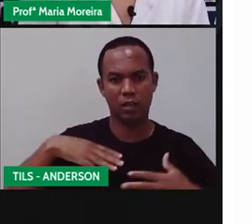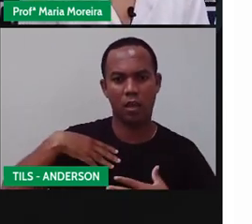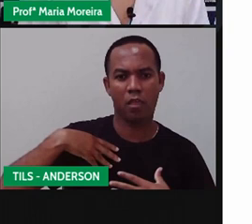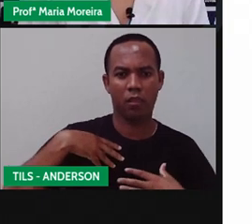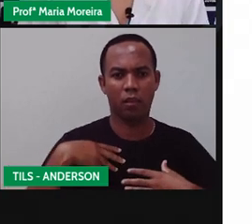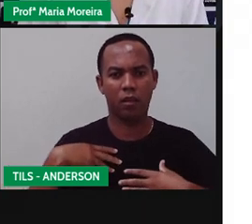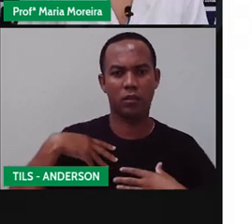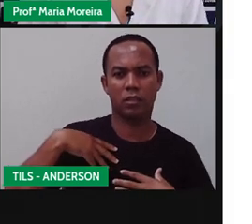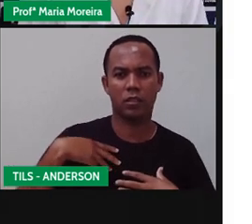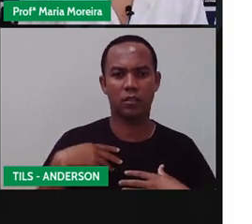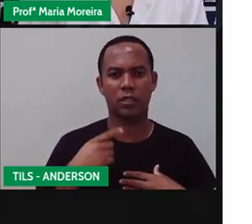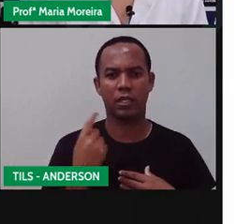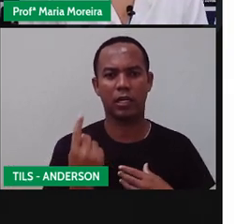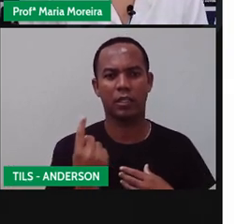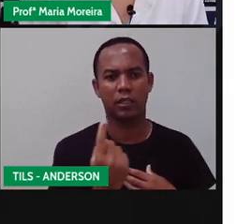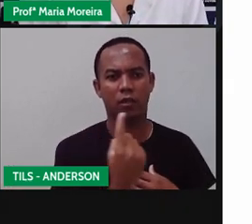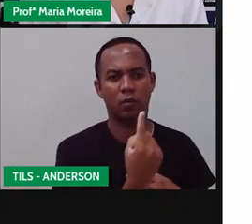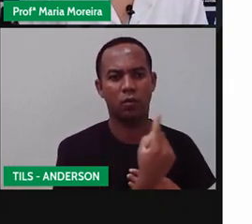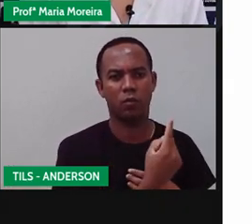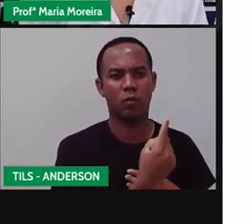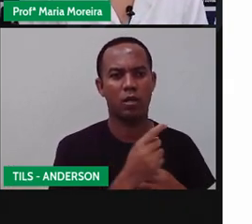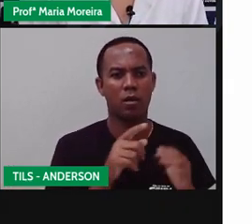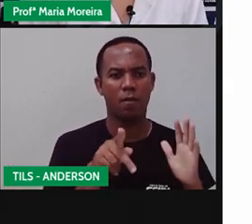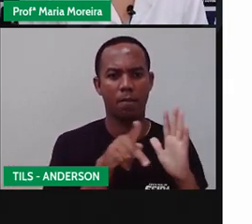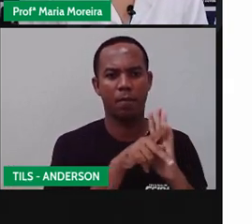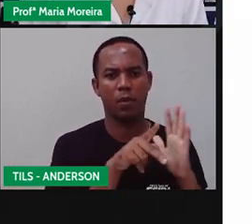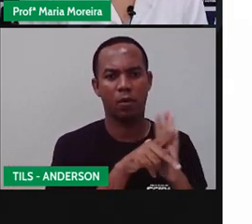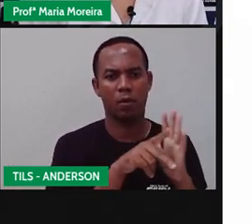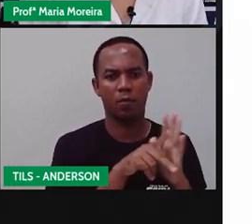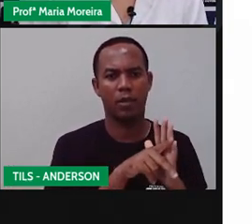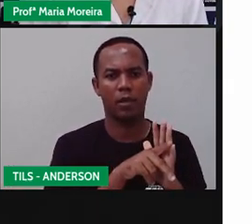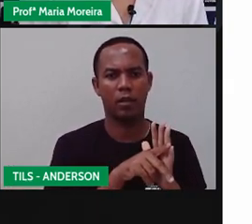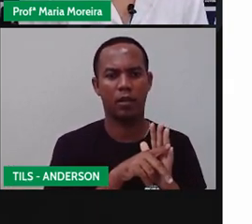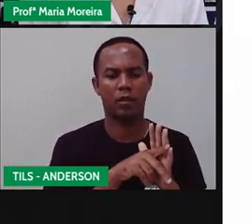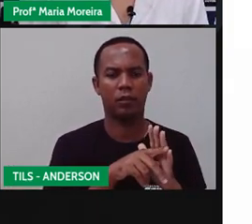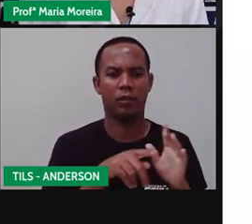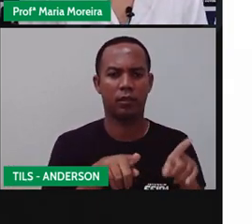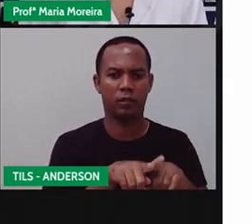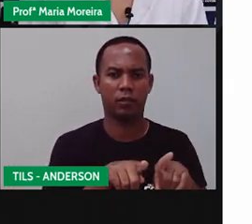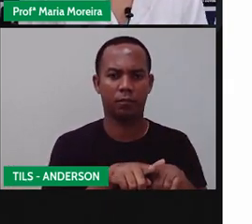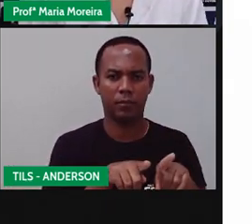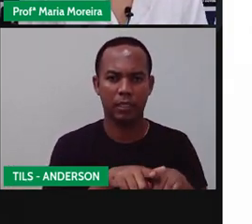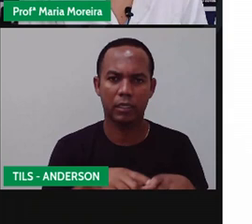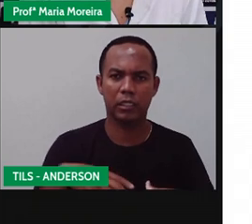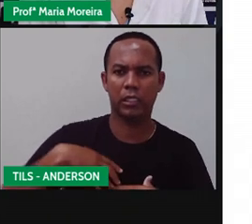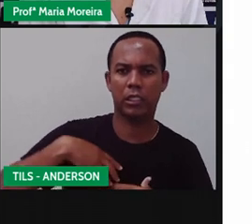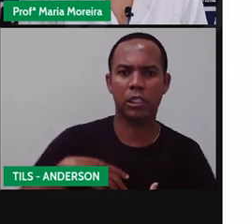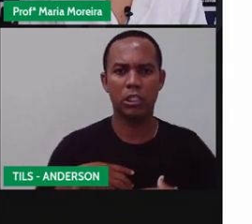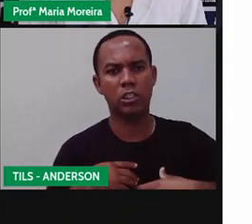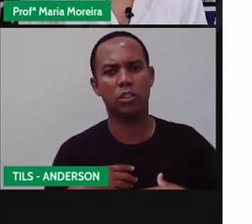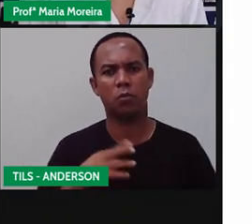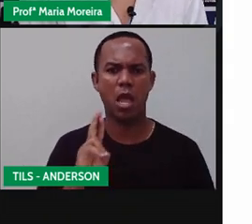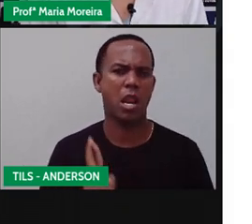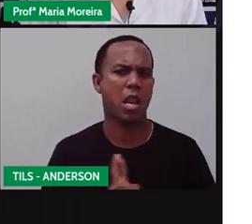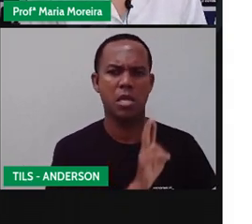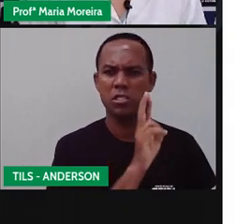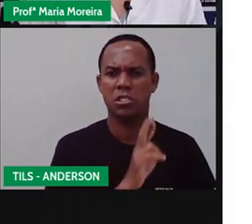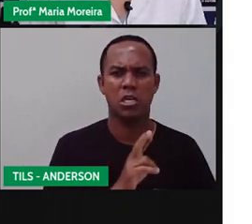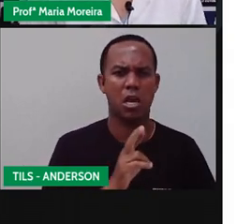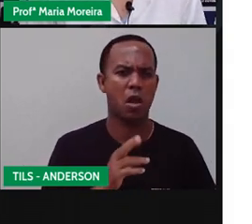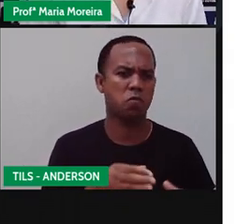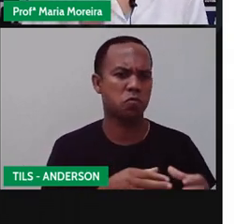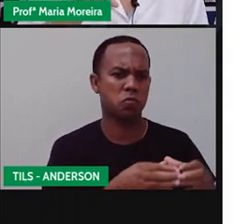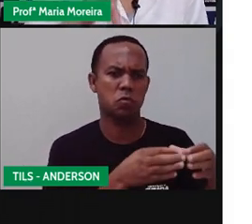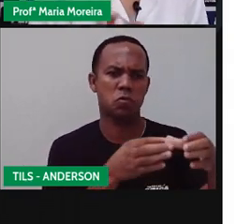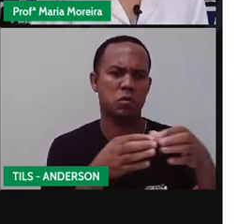né? Cada uma com suas características próprias, que envolve performance, ritmos, crenças e outros, que foi o que a Pró acabou